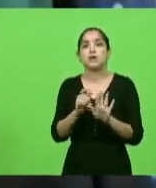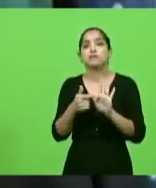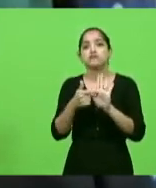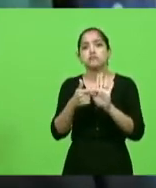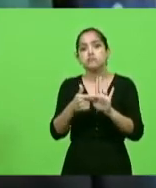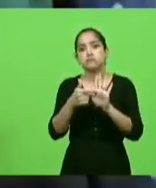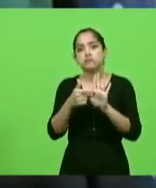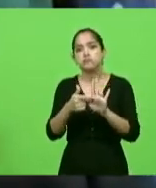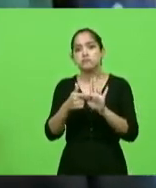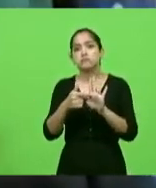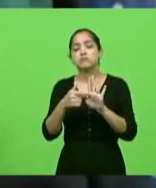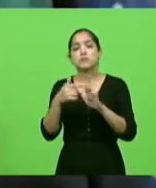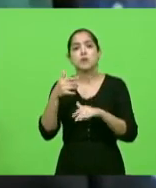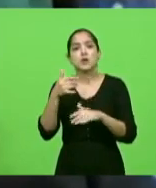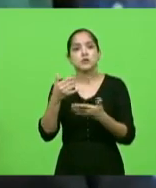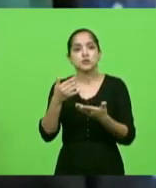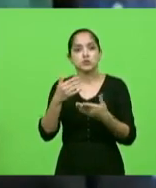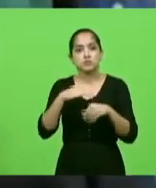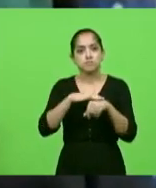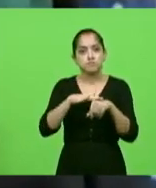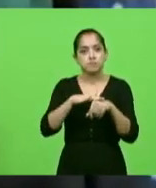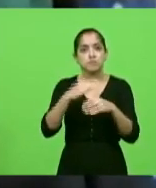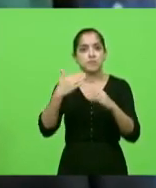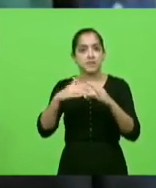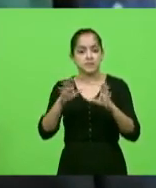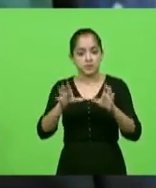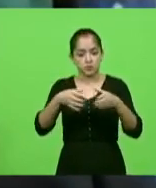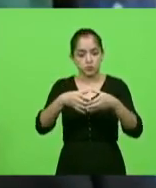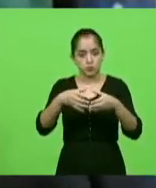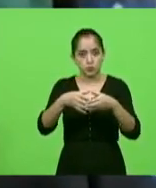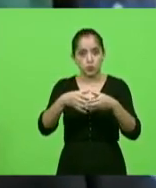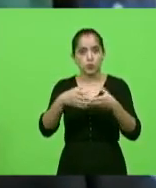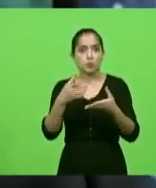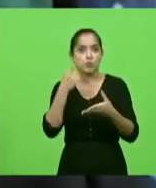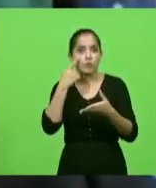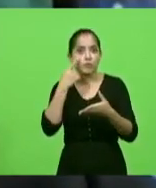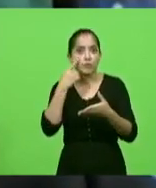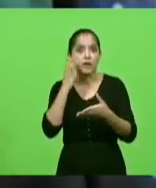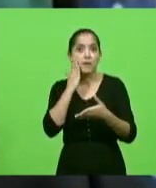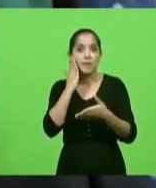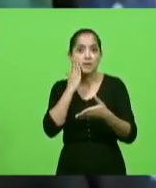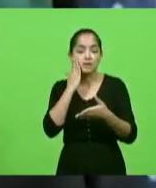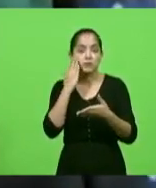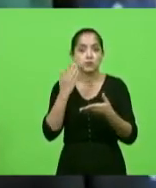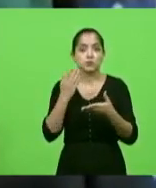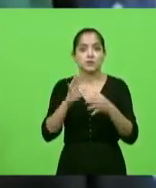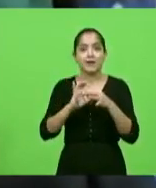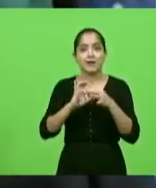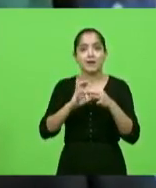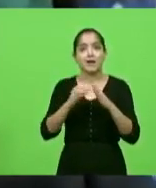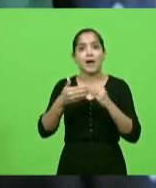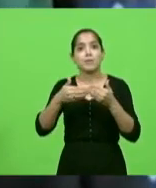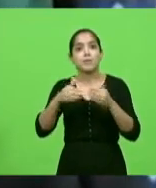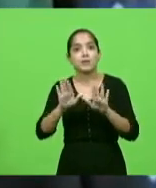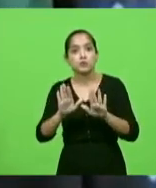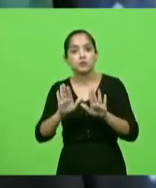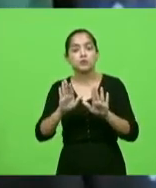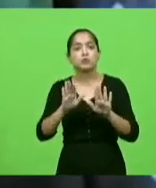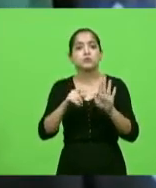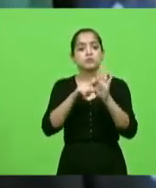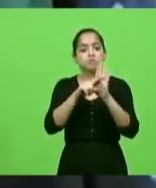seu Face de mensagem existentes no mesmo grupo que ele desse a abertura do inferno e ter ainda